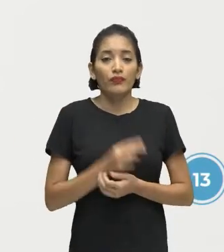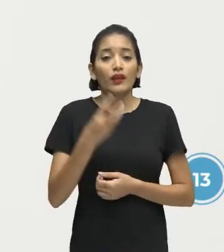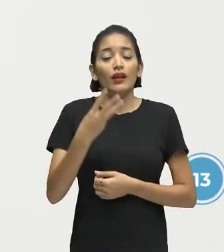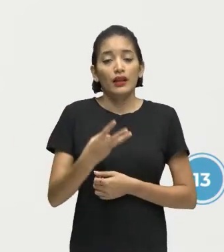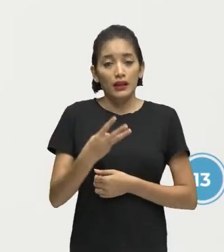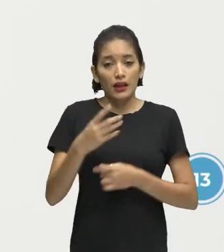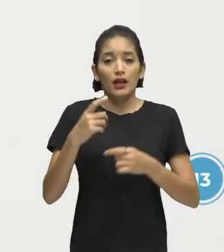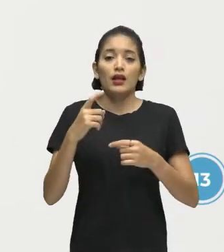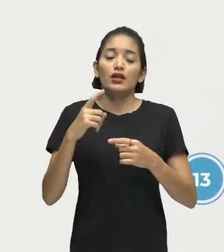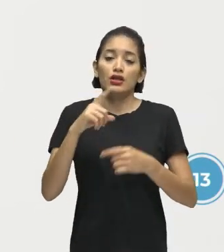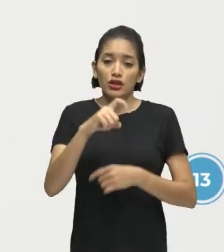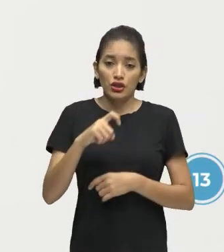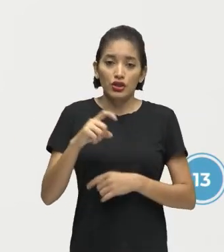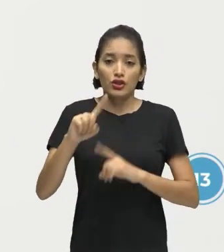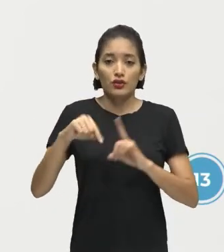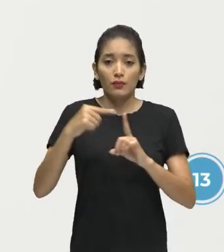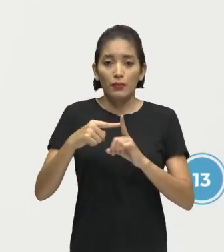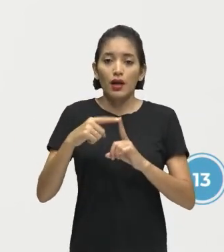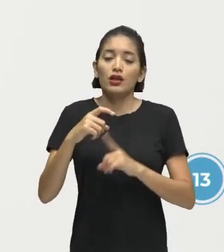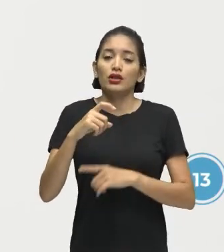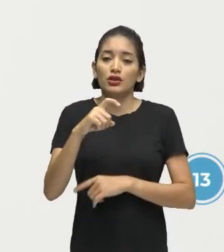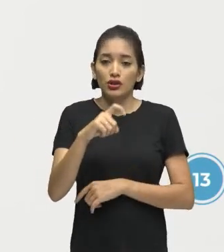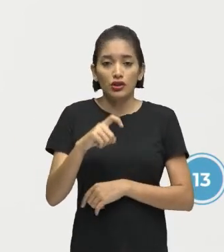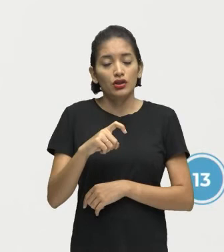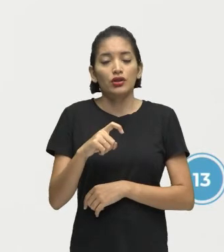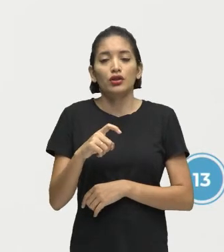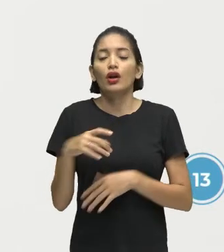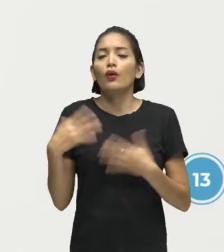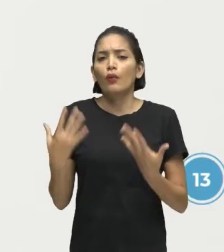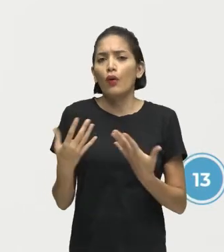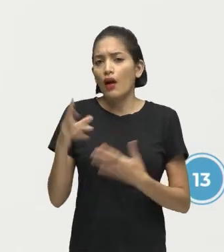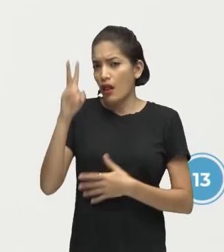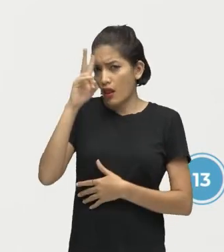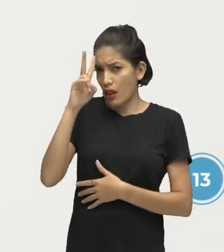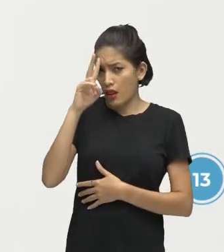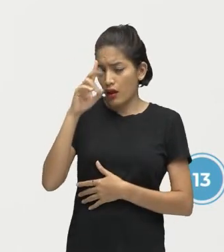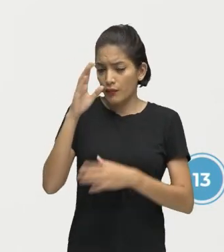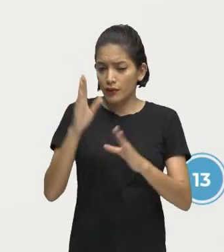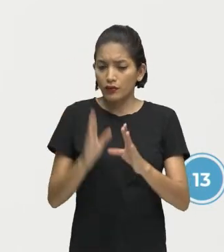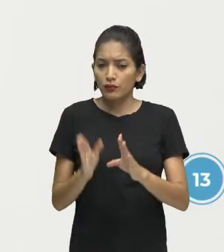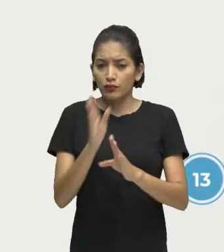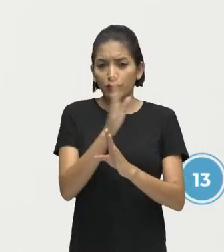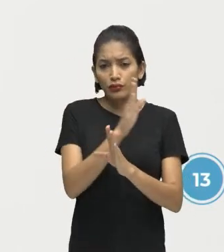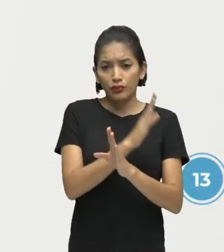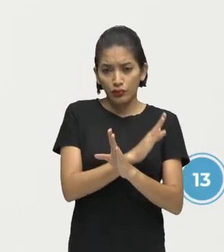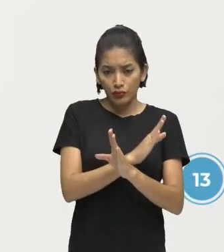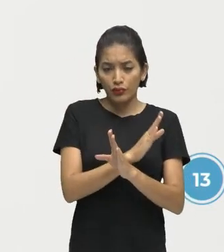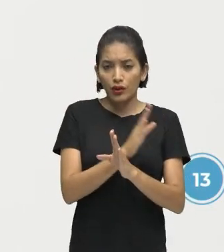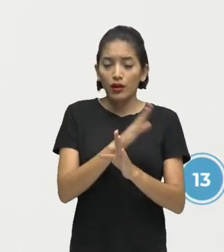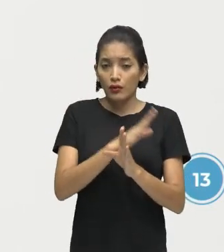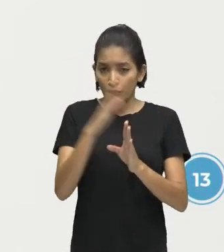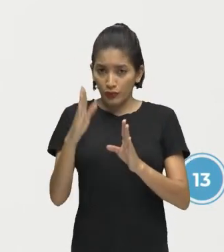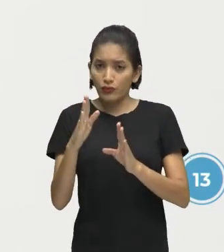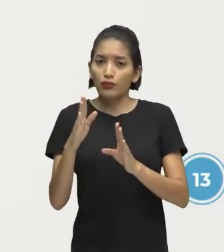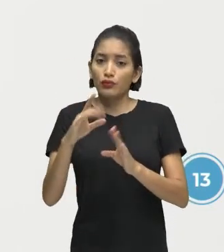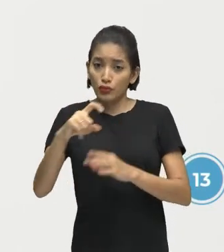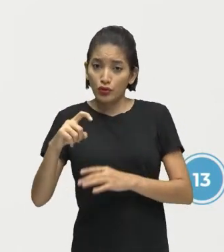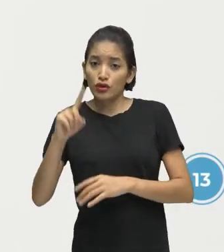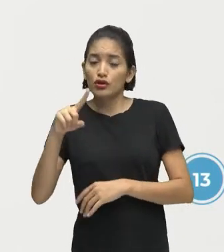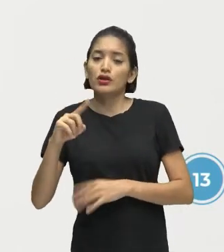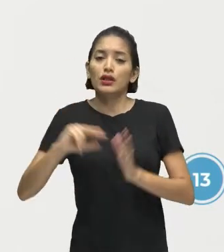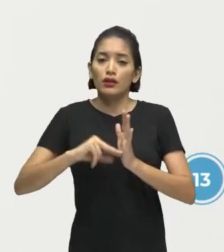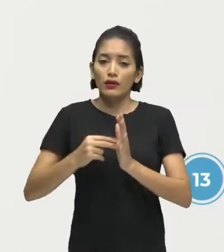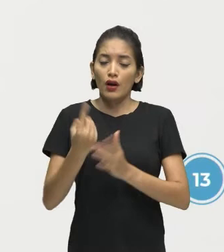3x mais x vai dar quanto? Lembrando que aqui na frente do x tem um 1, então 3 mais 1,